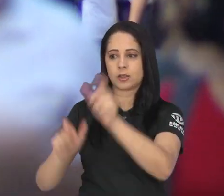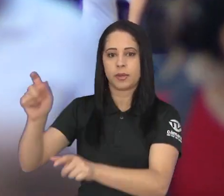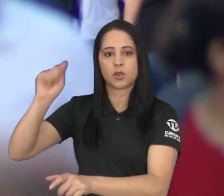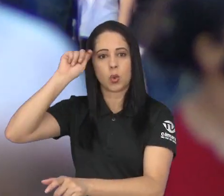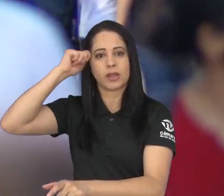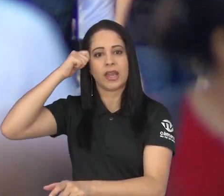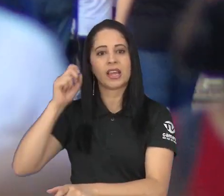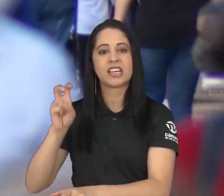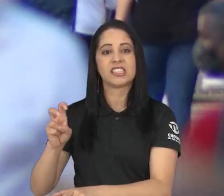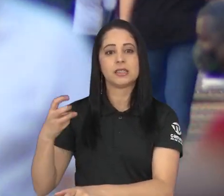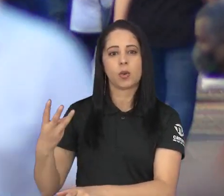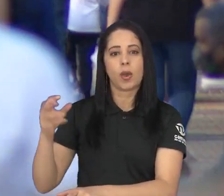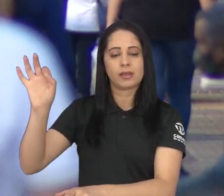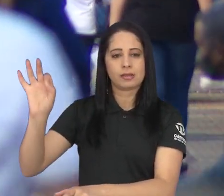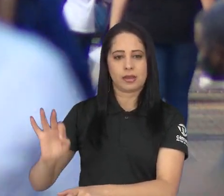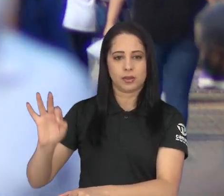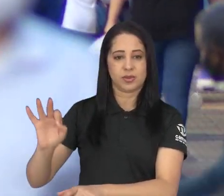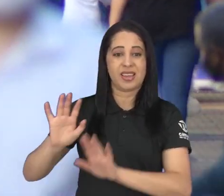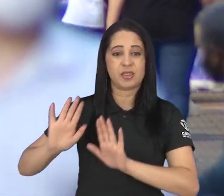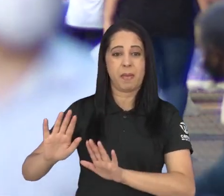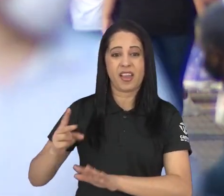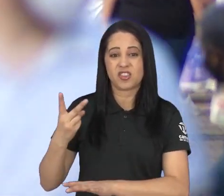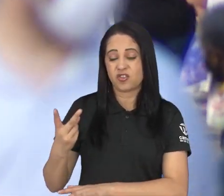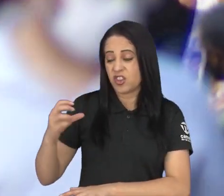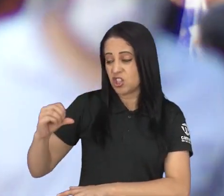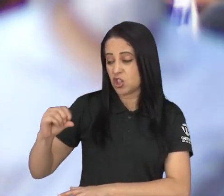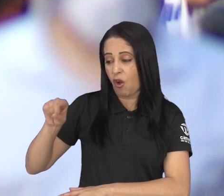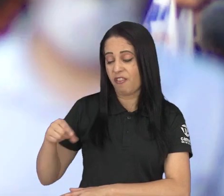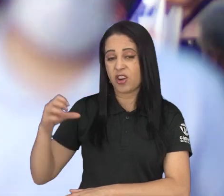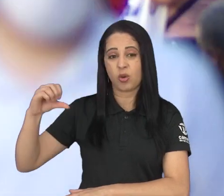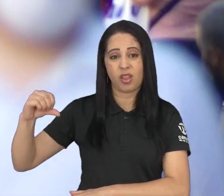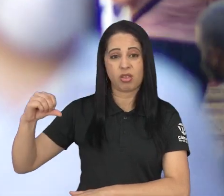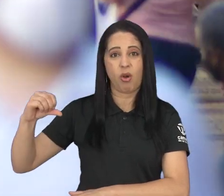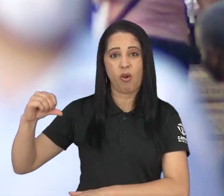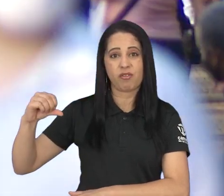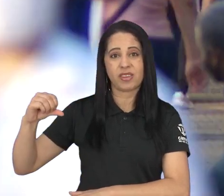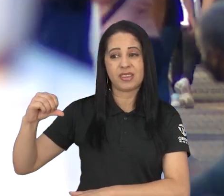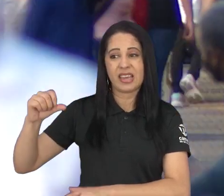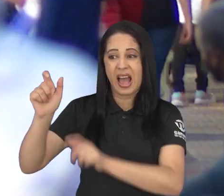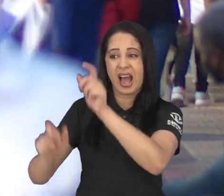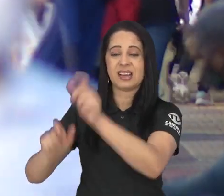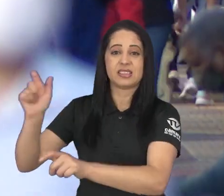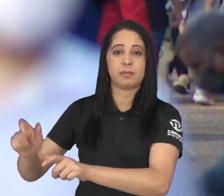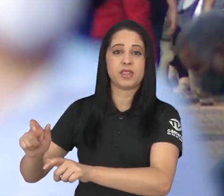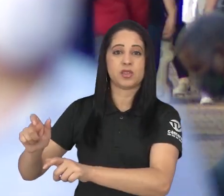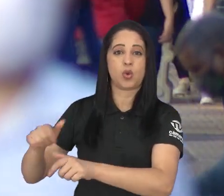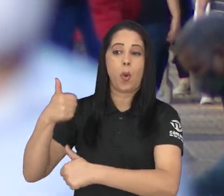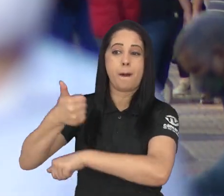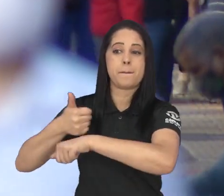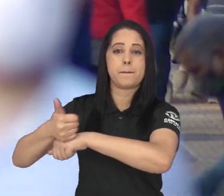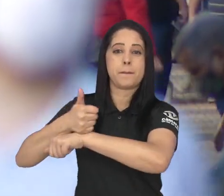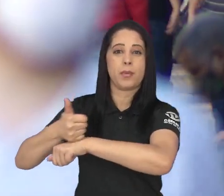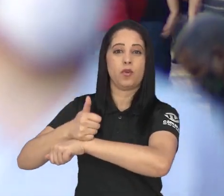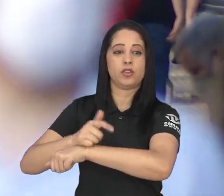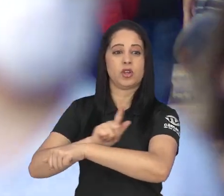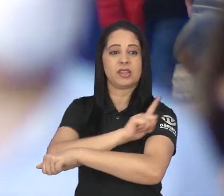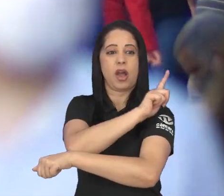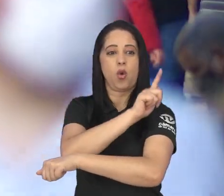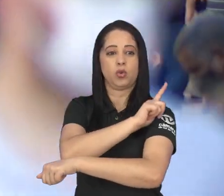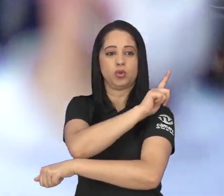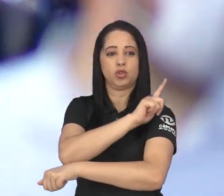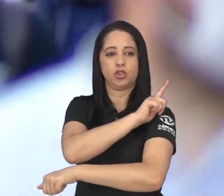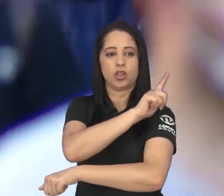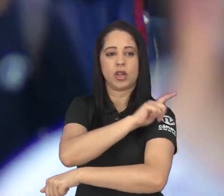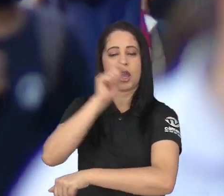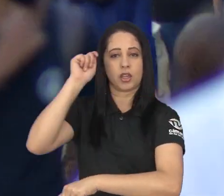e da força de trabalho brasileira apenas 29.9% dos cargos de gerência são ocupados